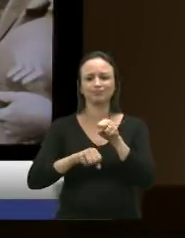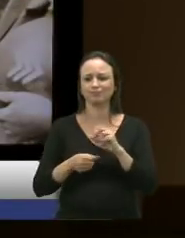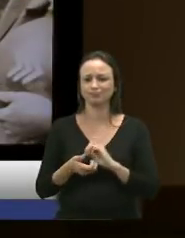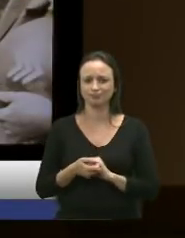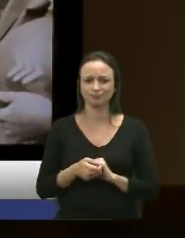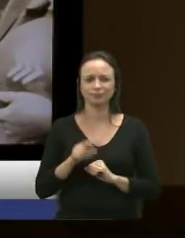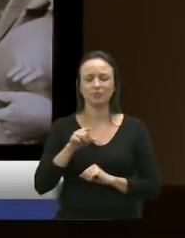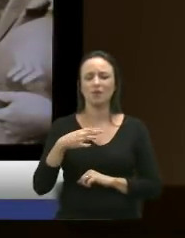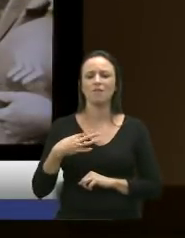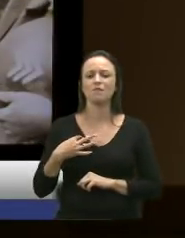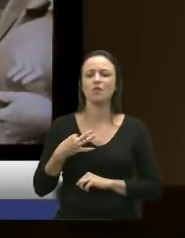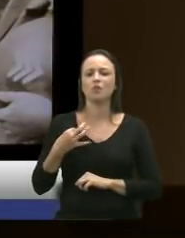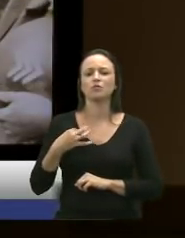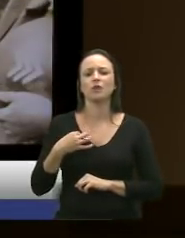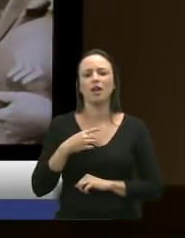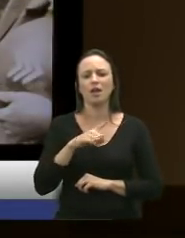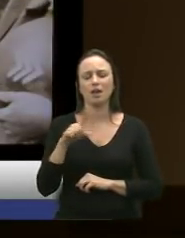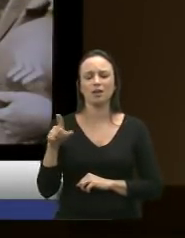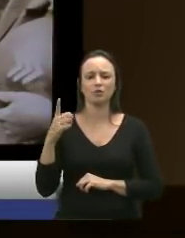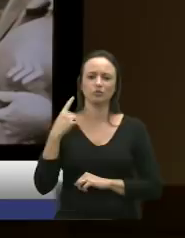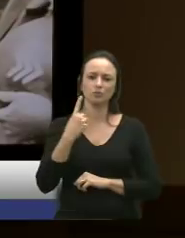esses voluntários de 32.